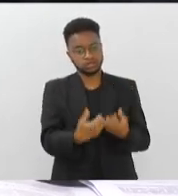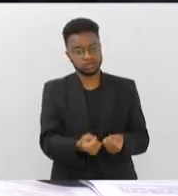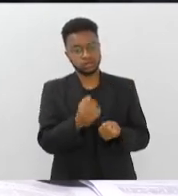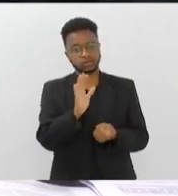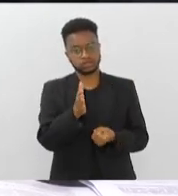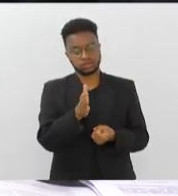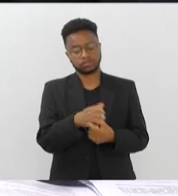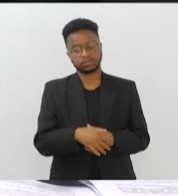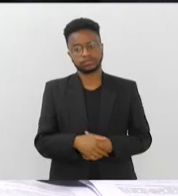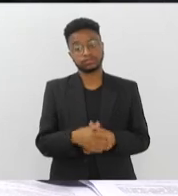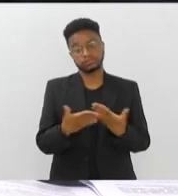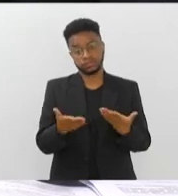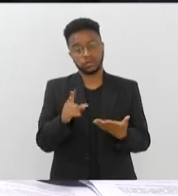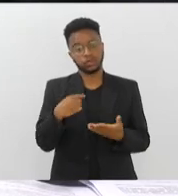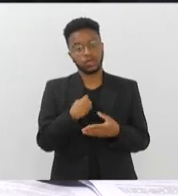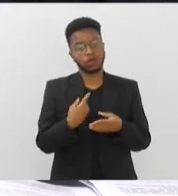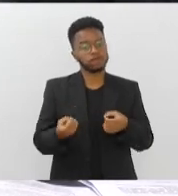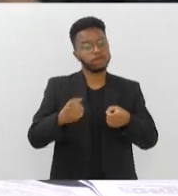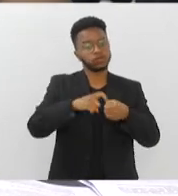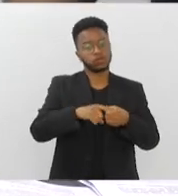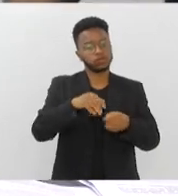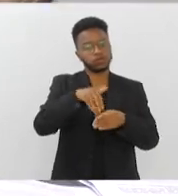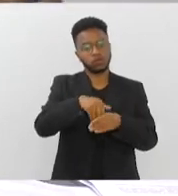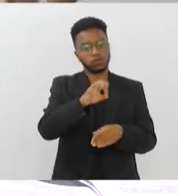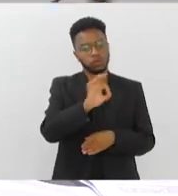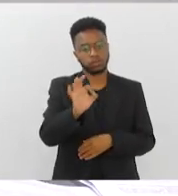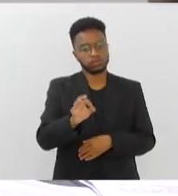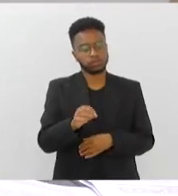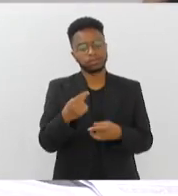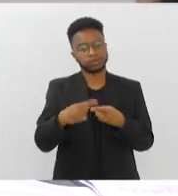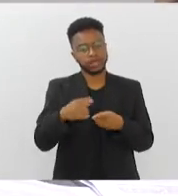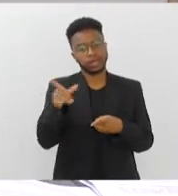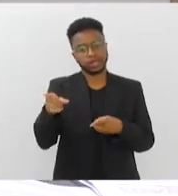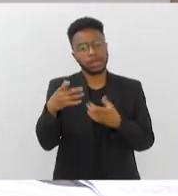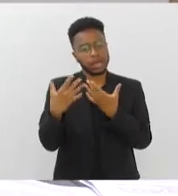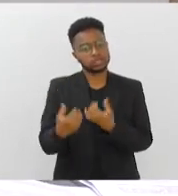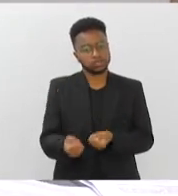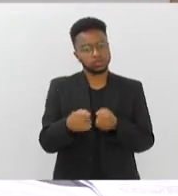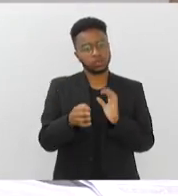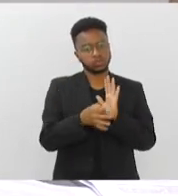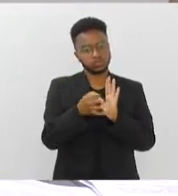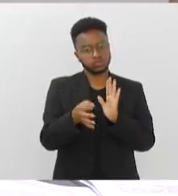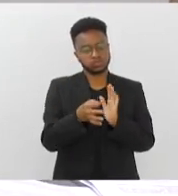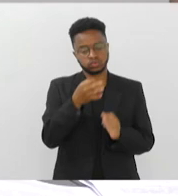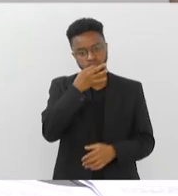dizer, devolvemos sem voto, porque a sugestão foi incorporada.